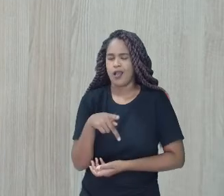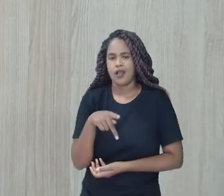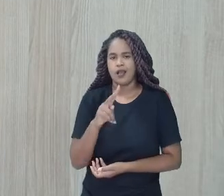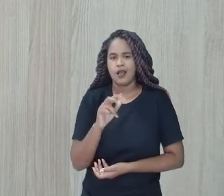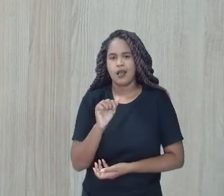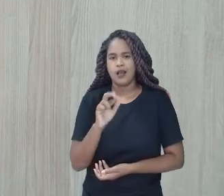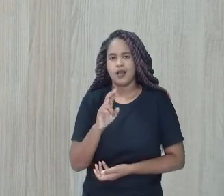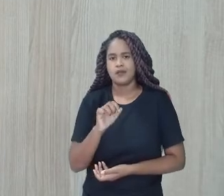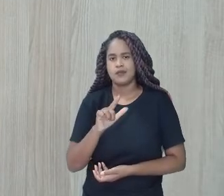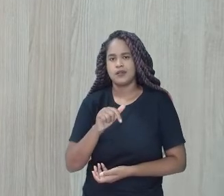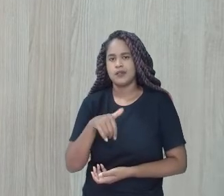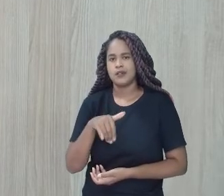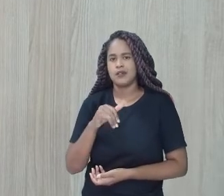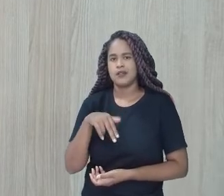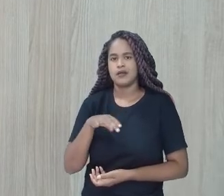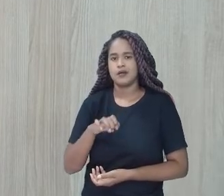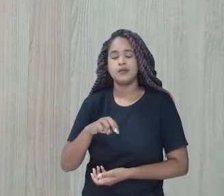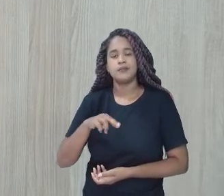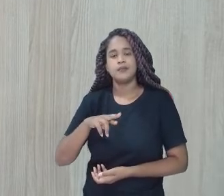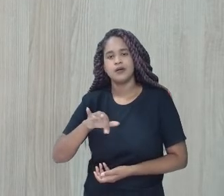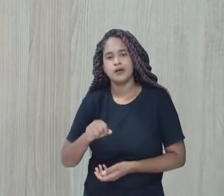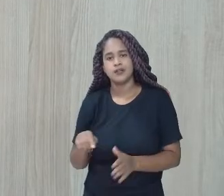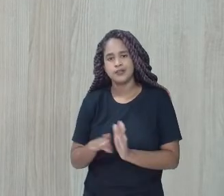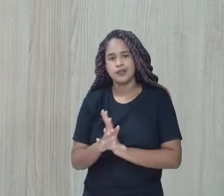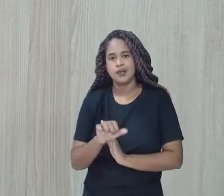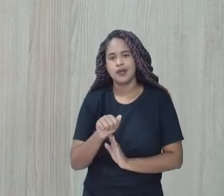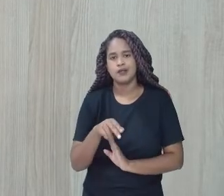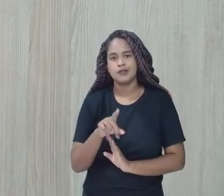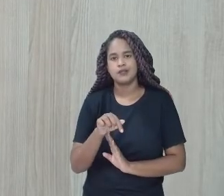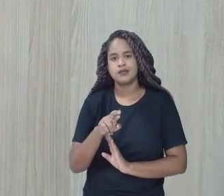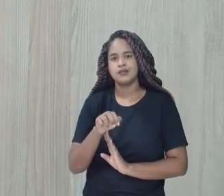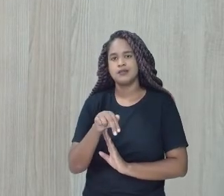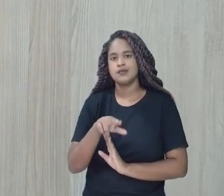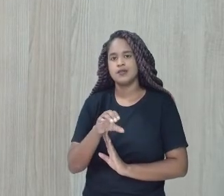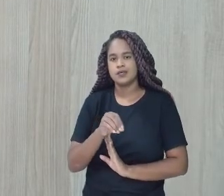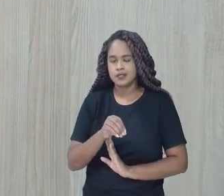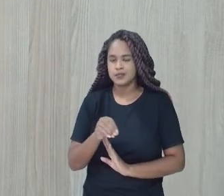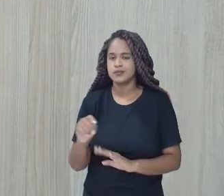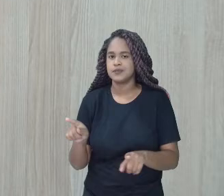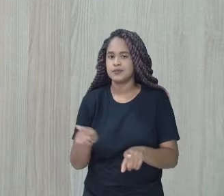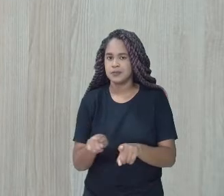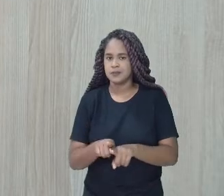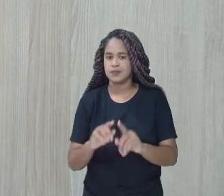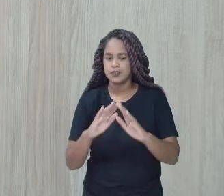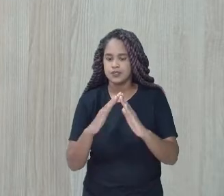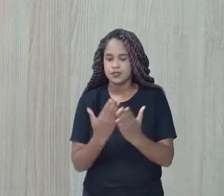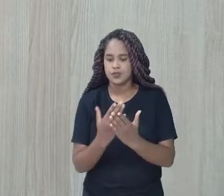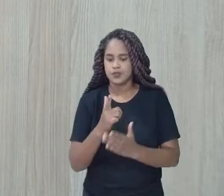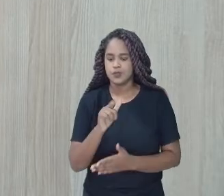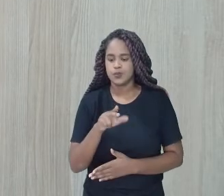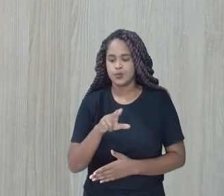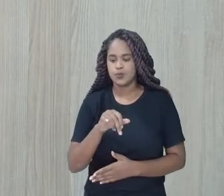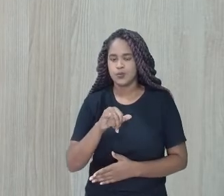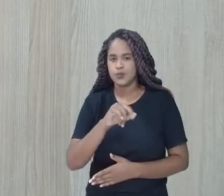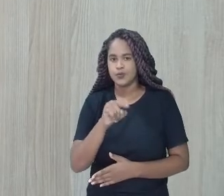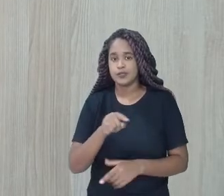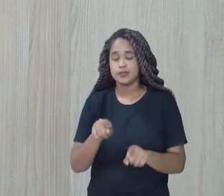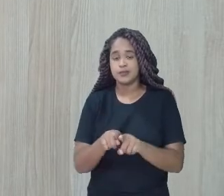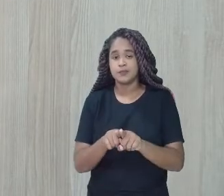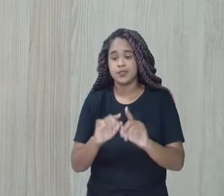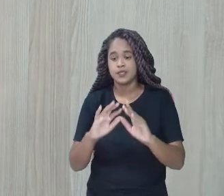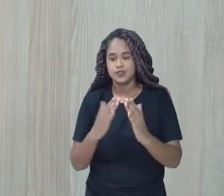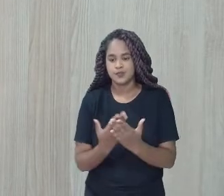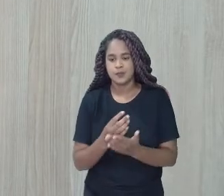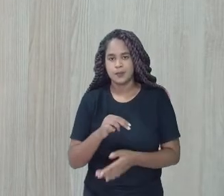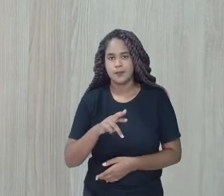Caroline, Maria chegou, Adriano aqui, né, da Escola Luiz Vaz de Camões, Escola Mário Melo